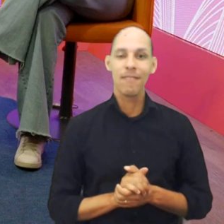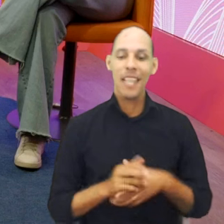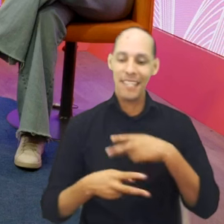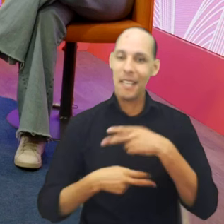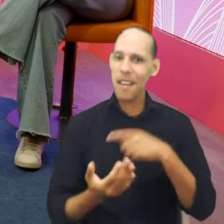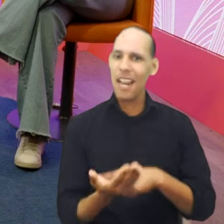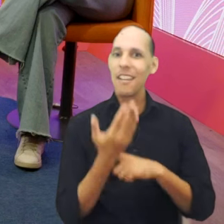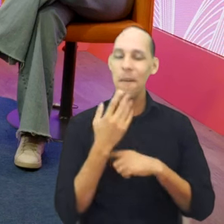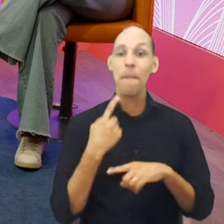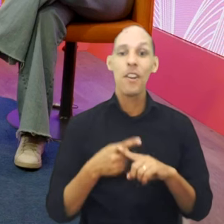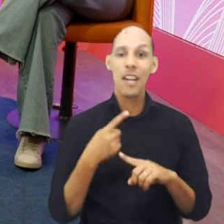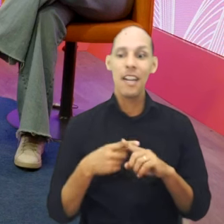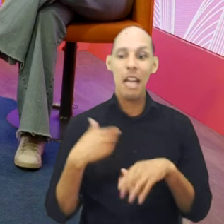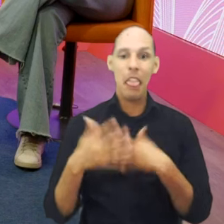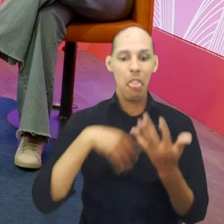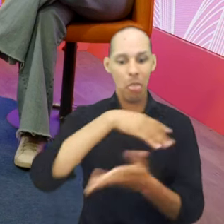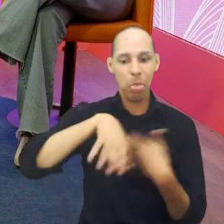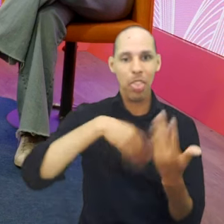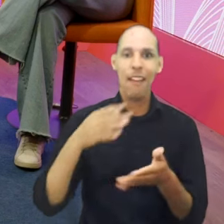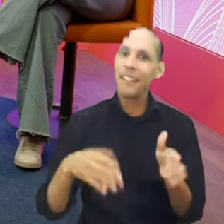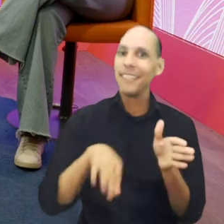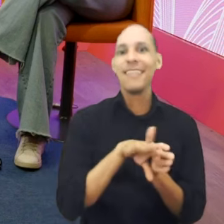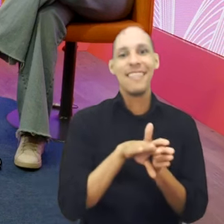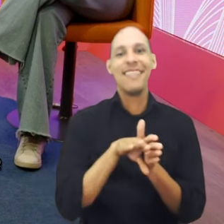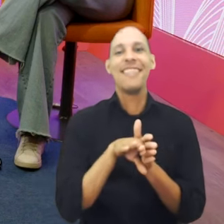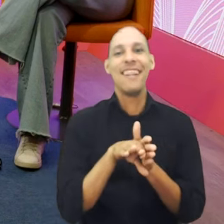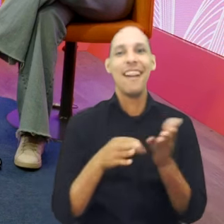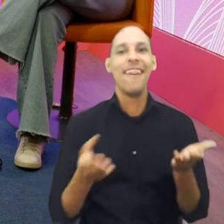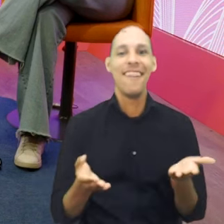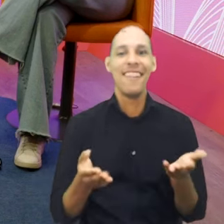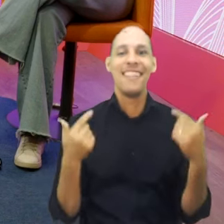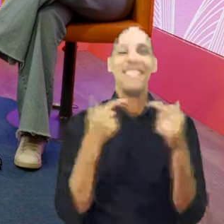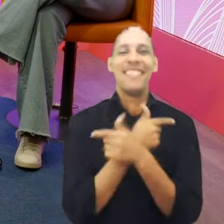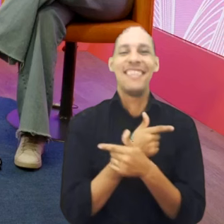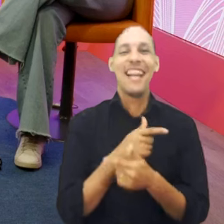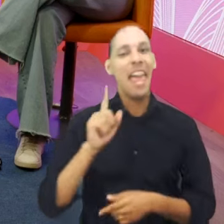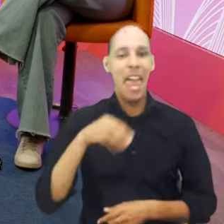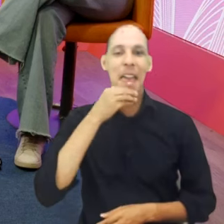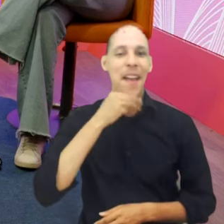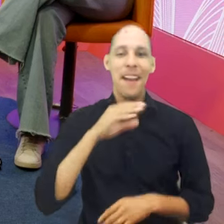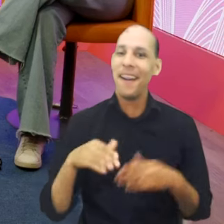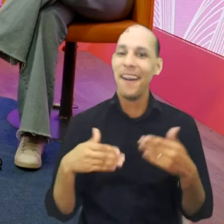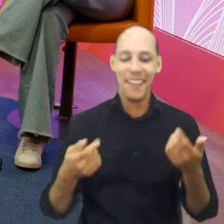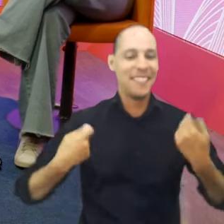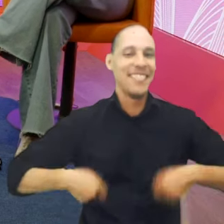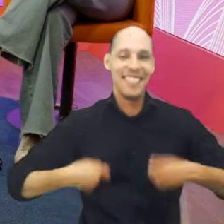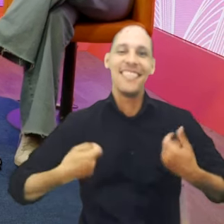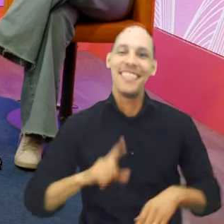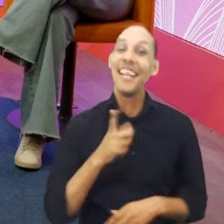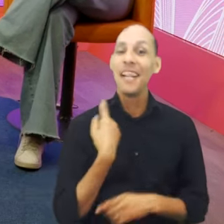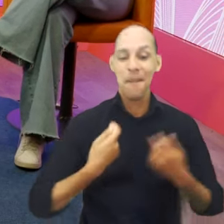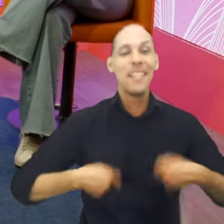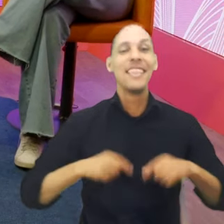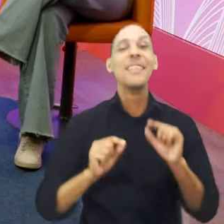Sebrae na minha vida, porque uma hora a bagunça veio, né? A bagunça sempre chega. Seja por oportunidade ou por necessidade, a